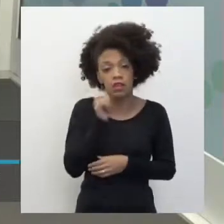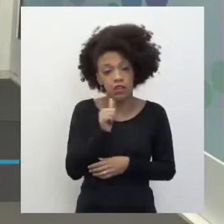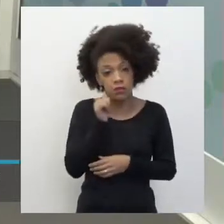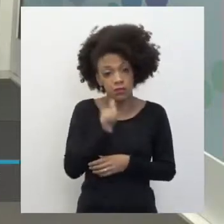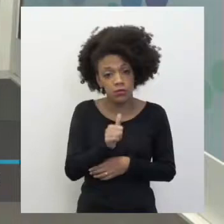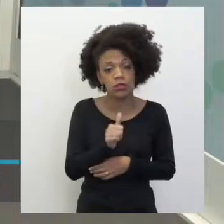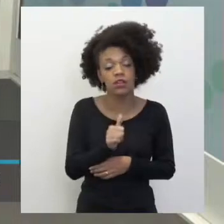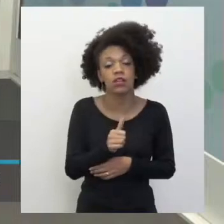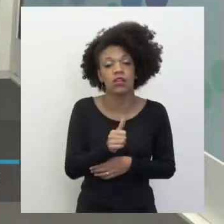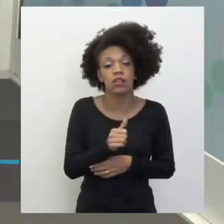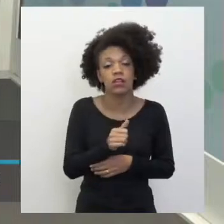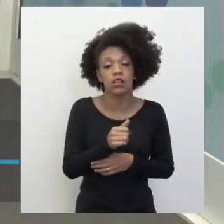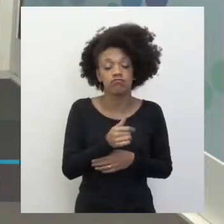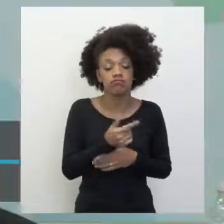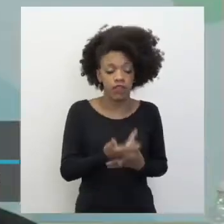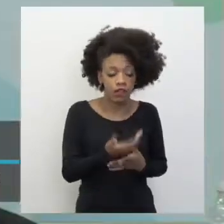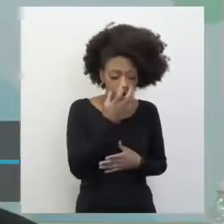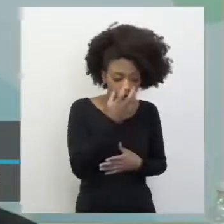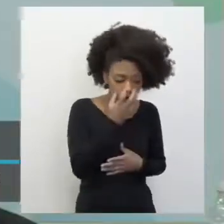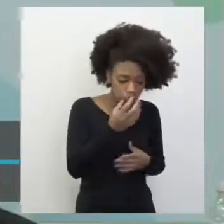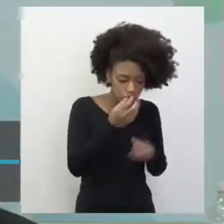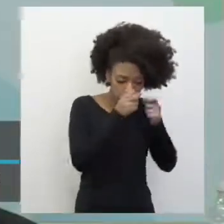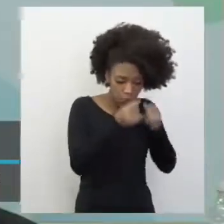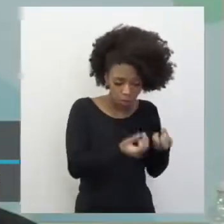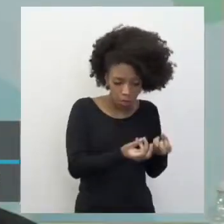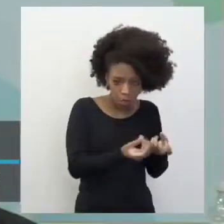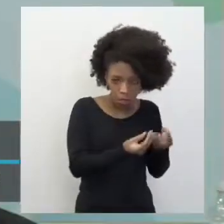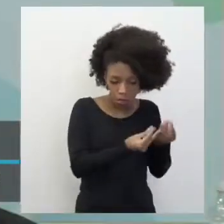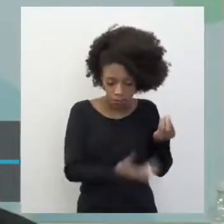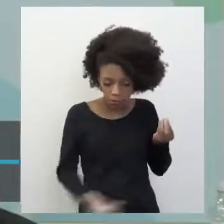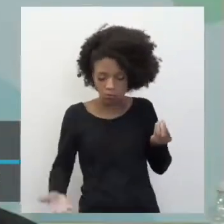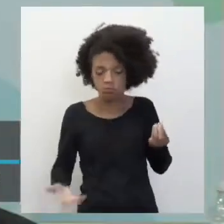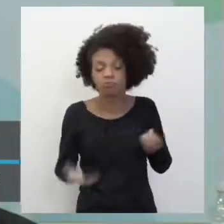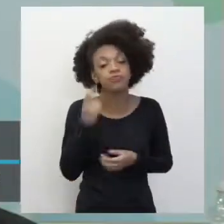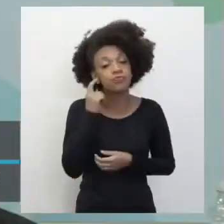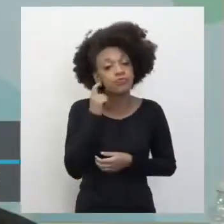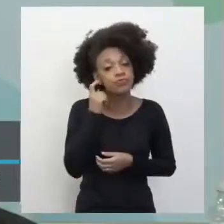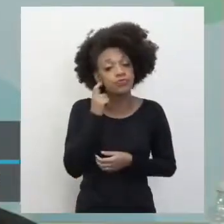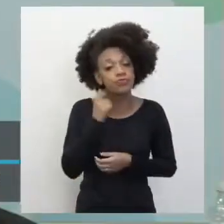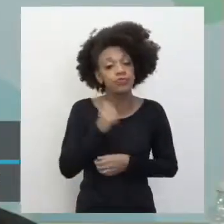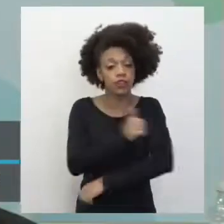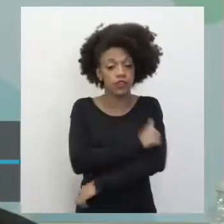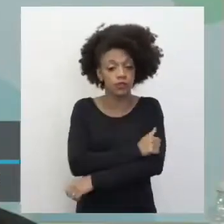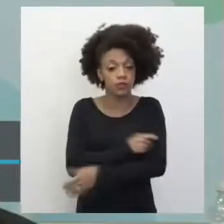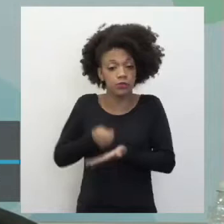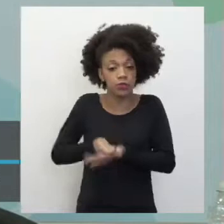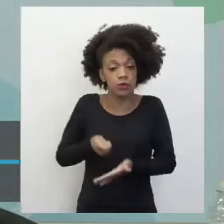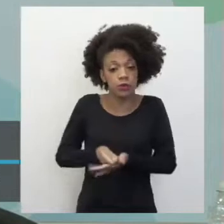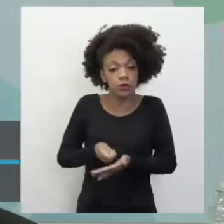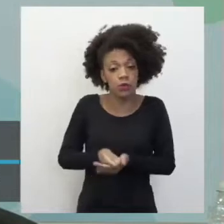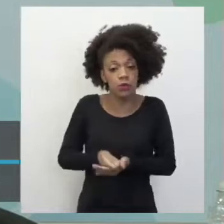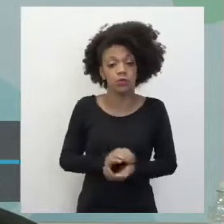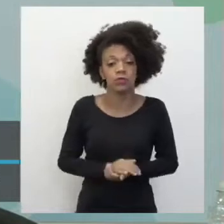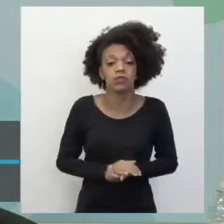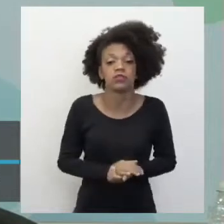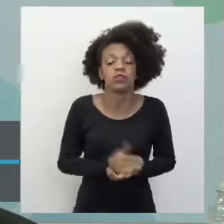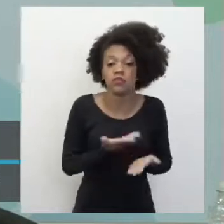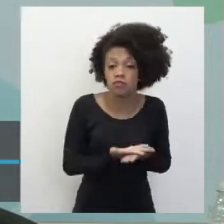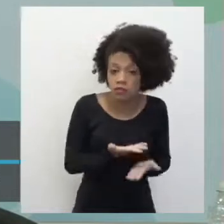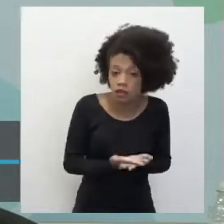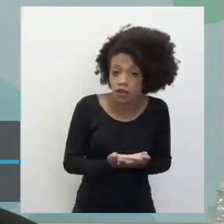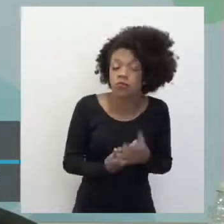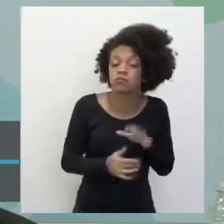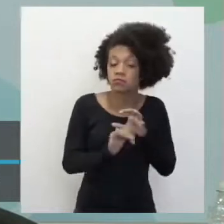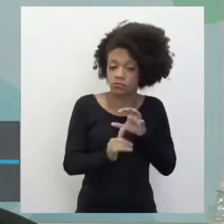cachorro na A. Pro Ângela. Meus alunos me cobram todo dia para eu trazer nas minhas aulas esse tipo de